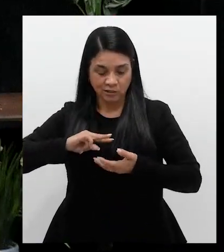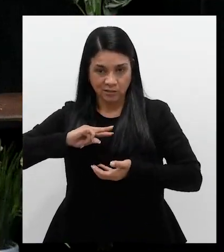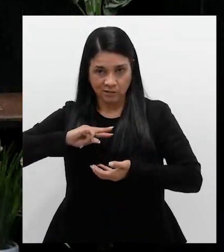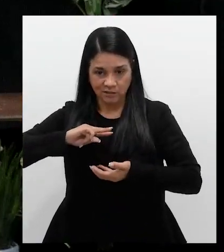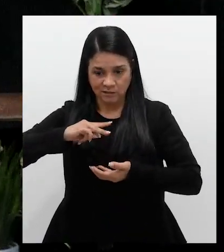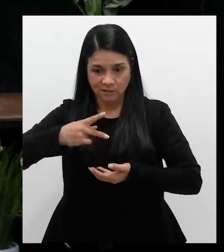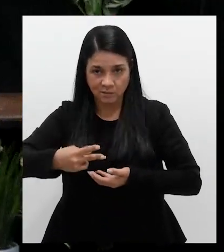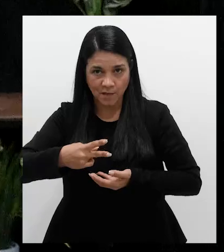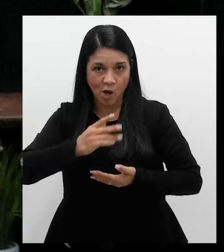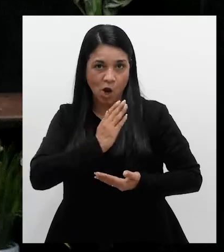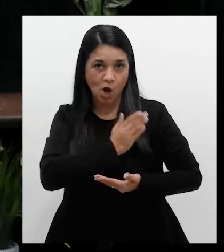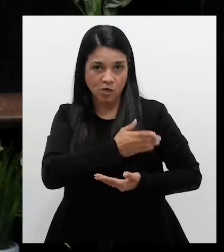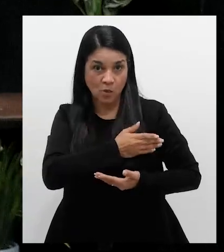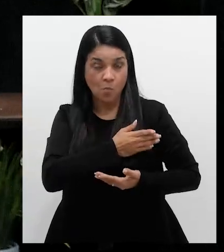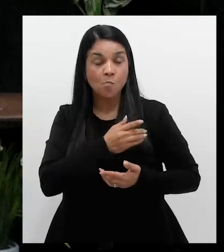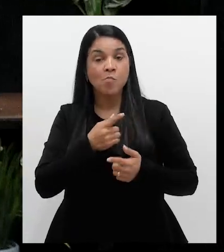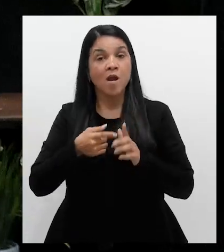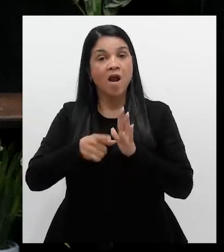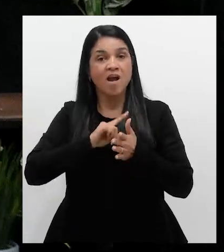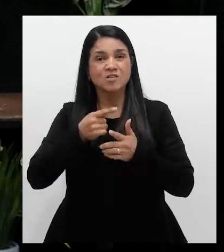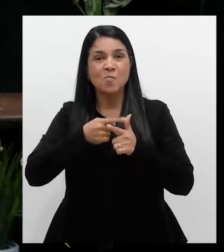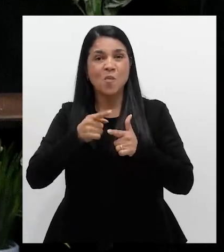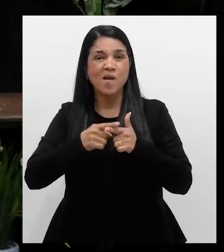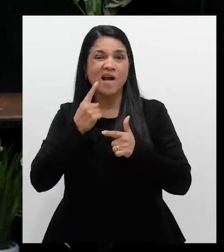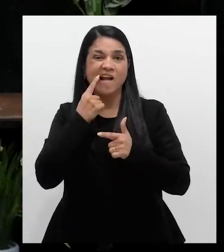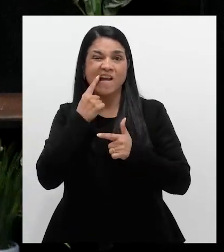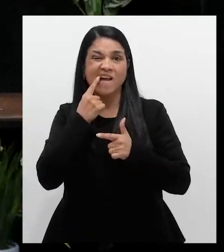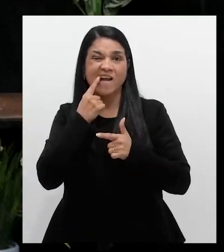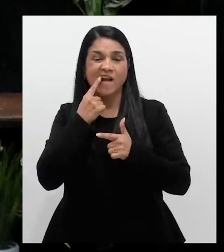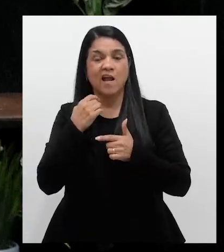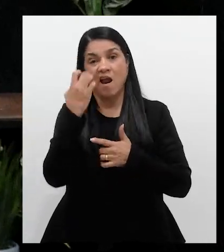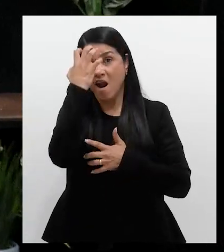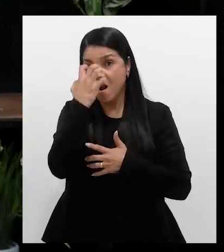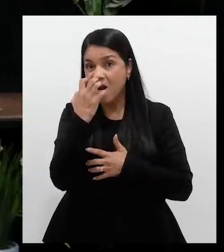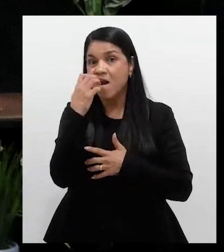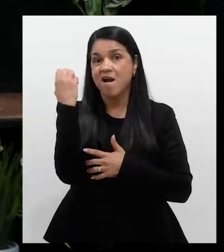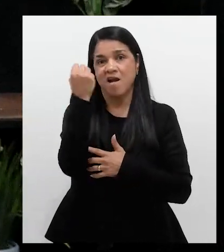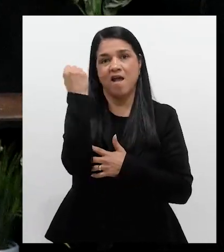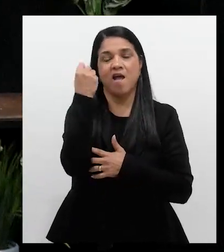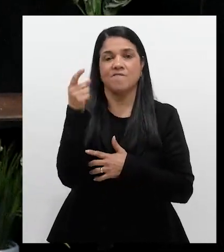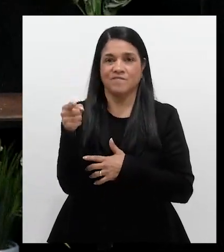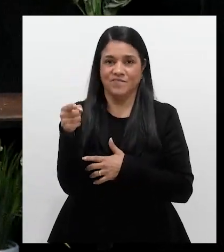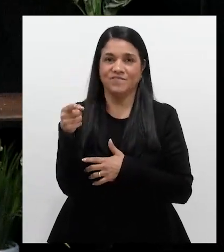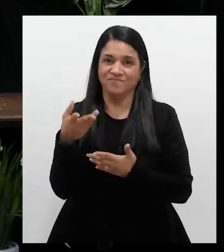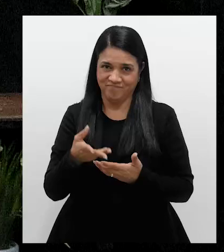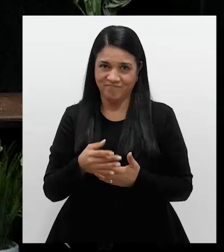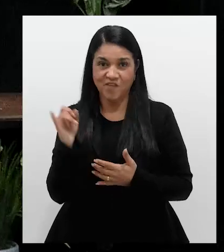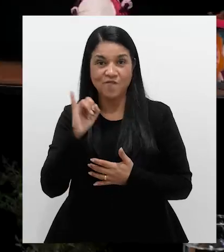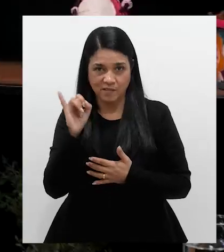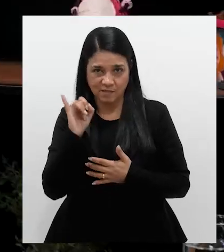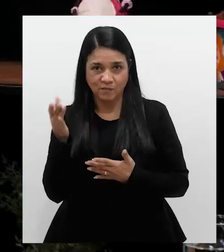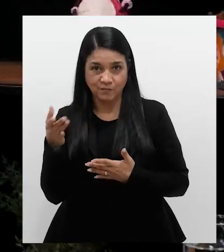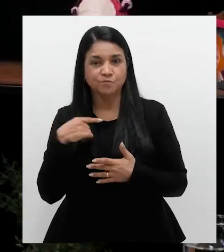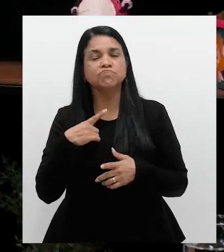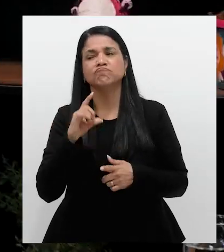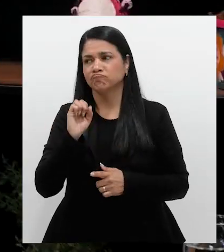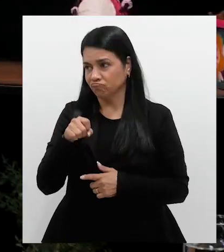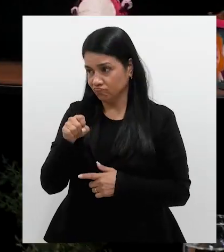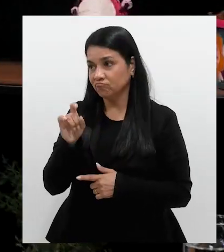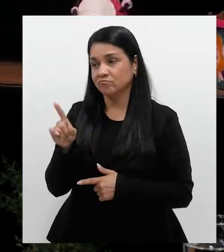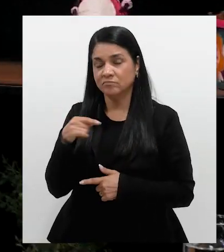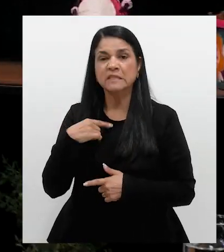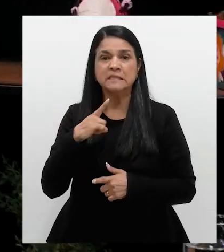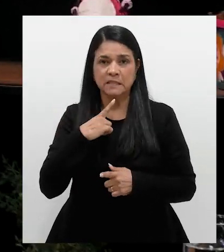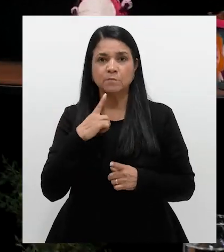ele teve um problema dentário grave, né? Exatamente. Então, isso daí que o senhor está falando é muito grave, né? Exatamente. A gente tem